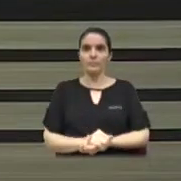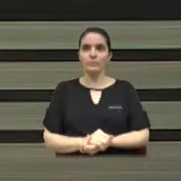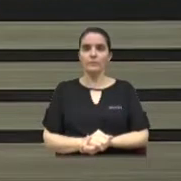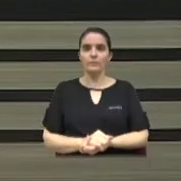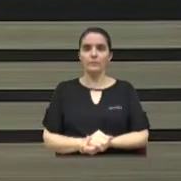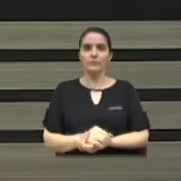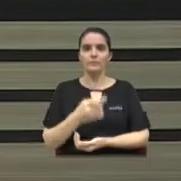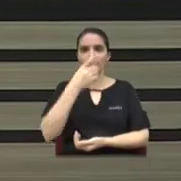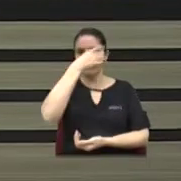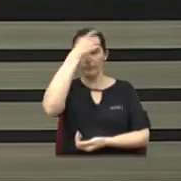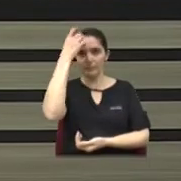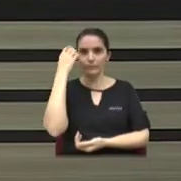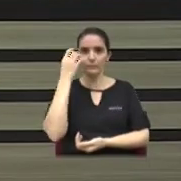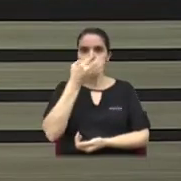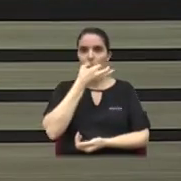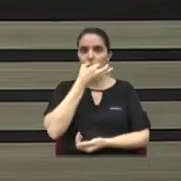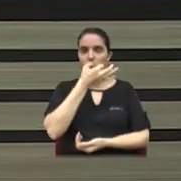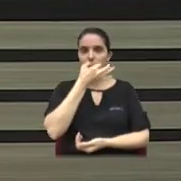Marco Xavier.